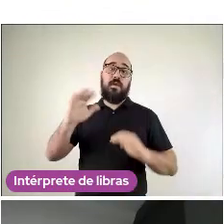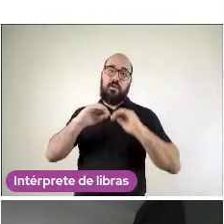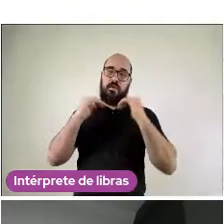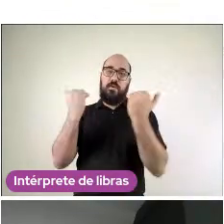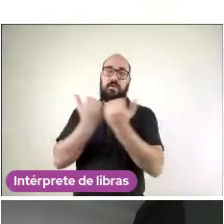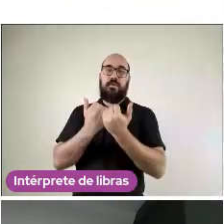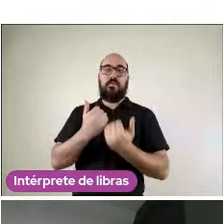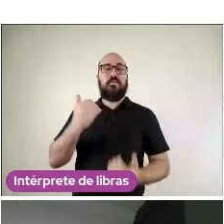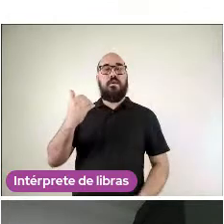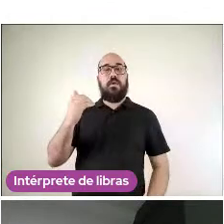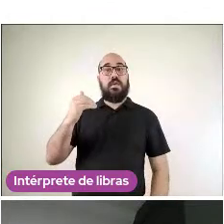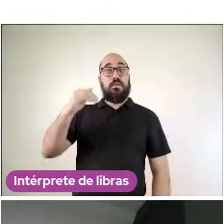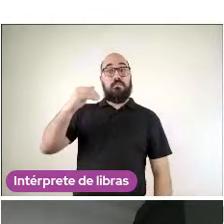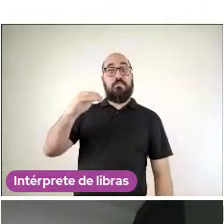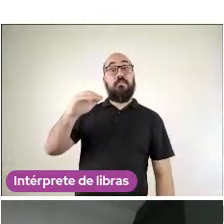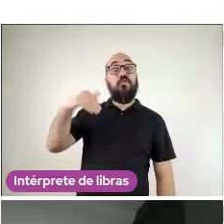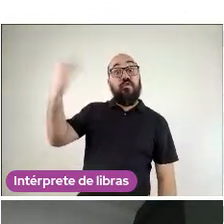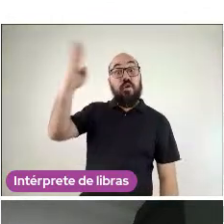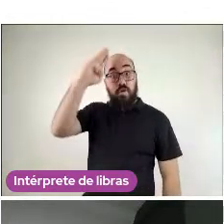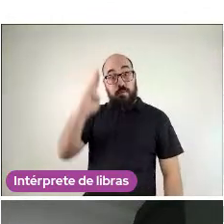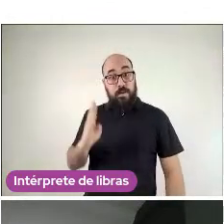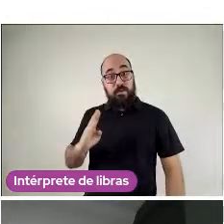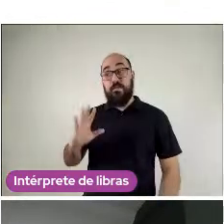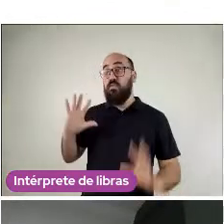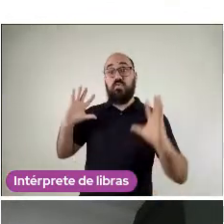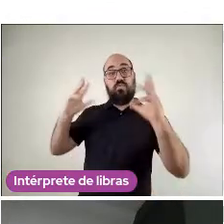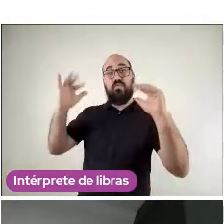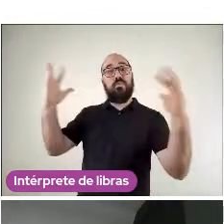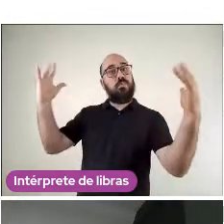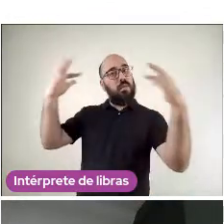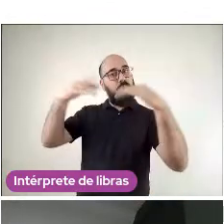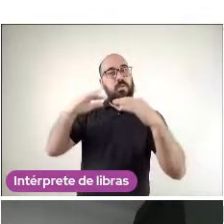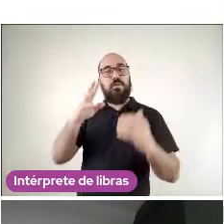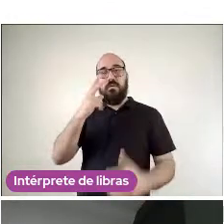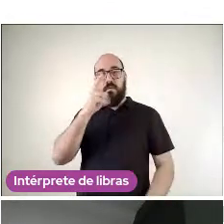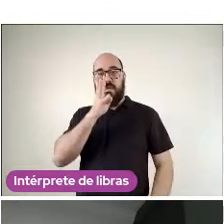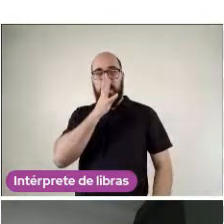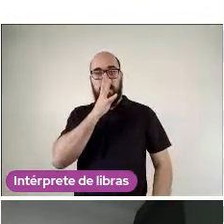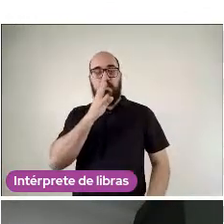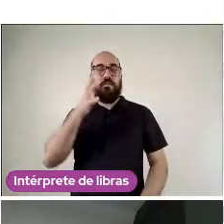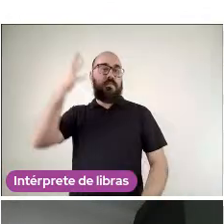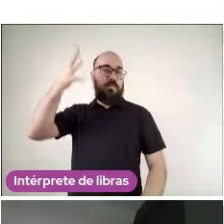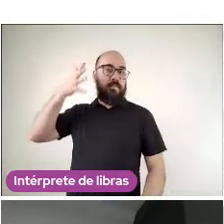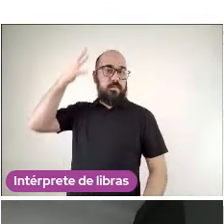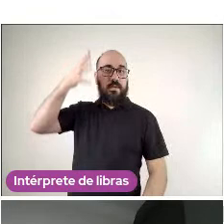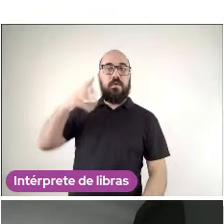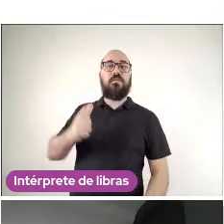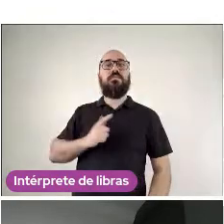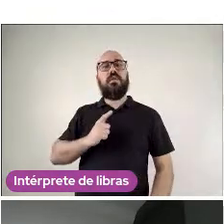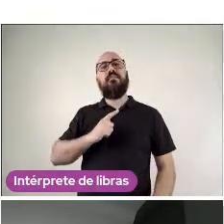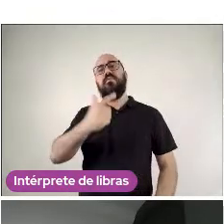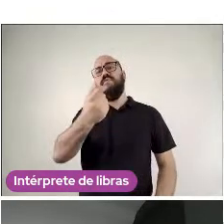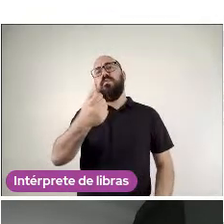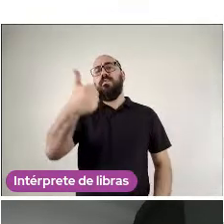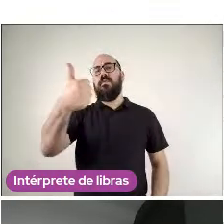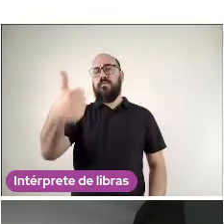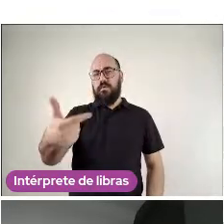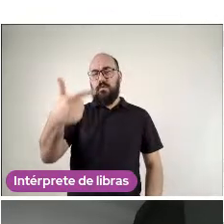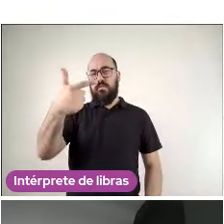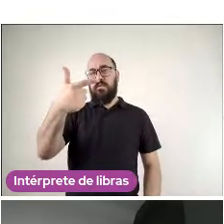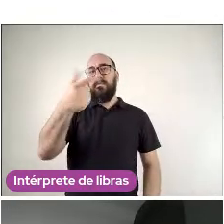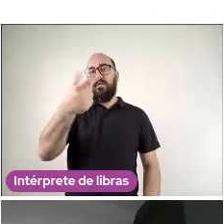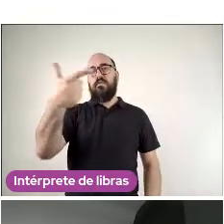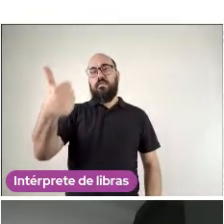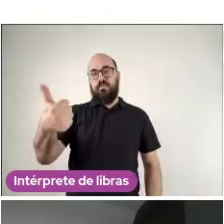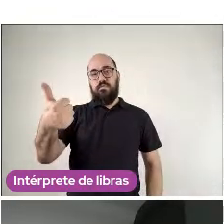oceano. No dia 8 de junho, que foi o Dia Mundial do Oceano de 2021, teve uma série de eventos para falar sobre os GAMPs, que são os Grupos